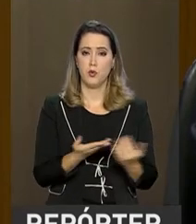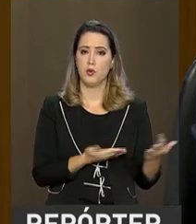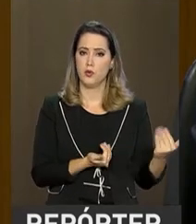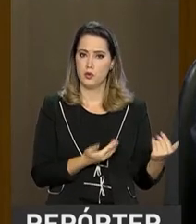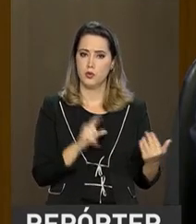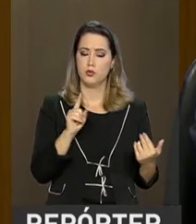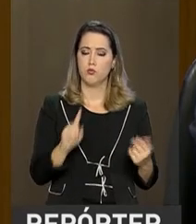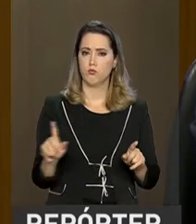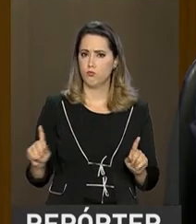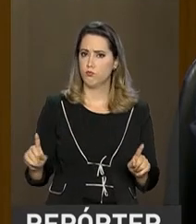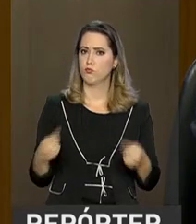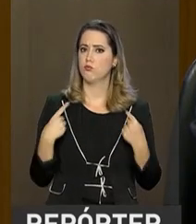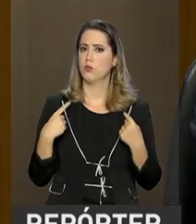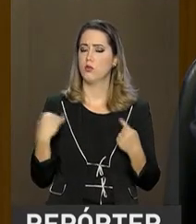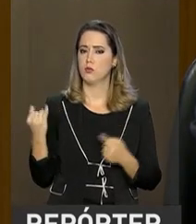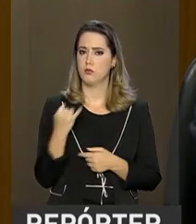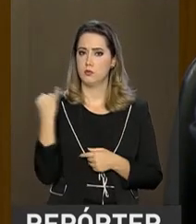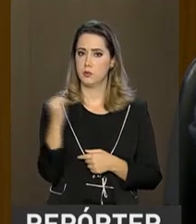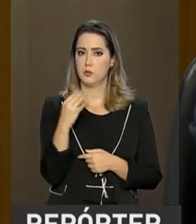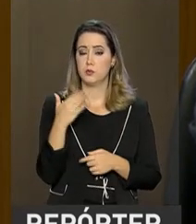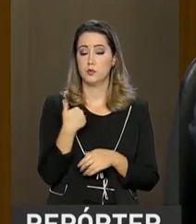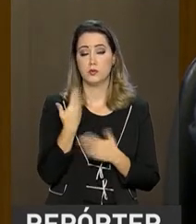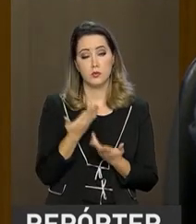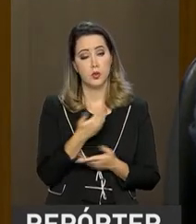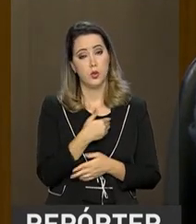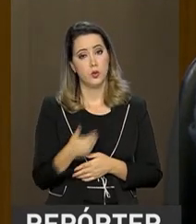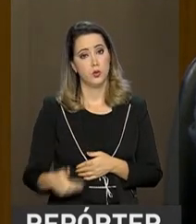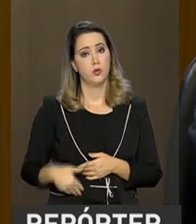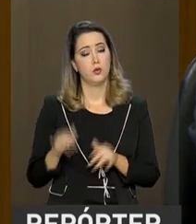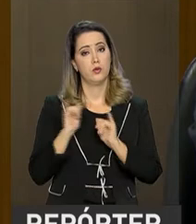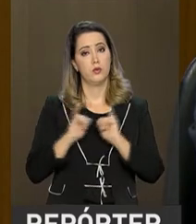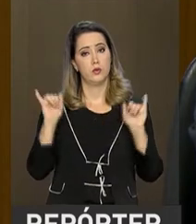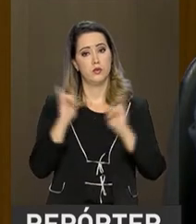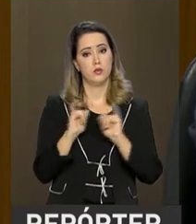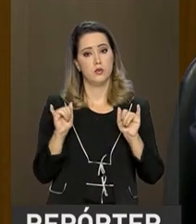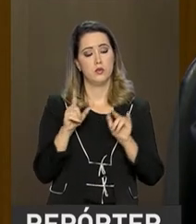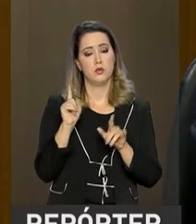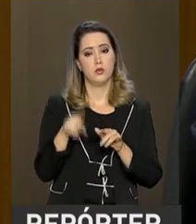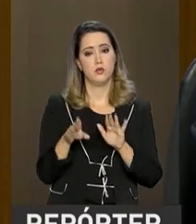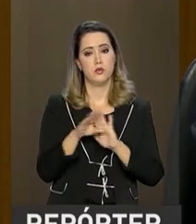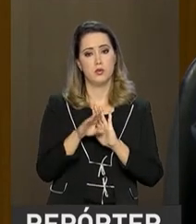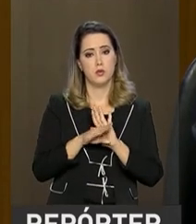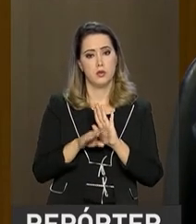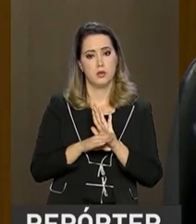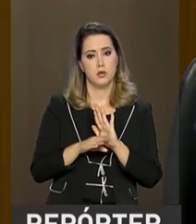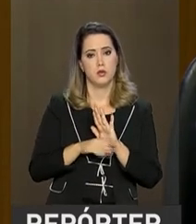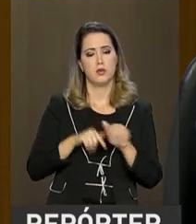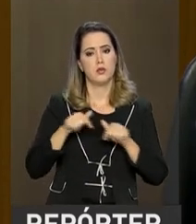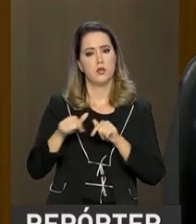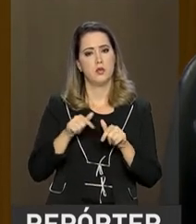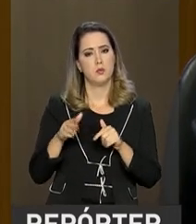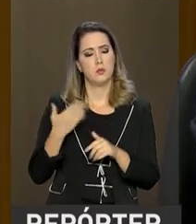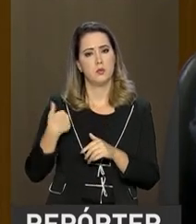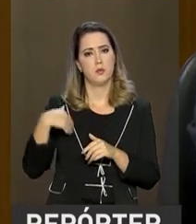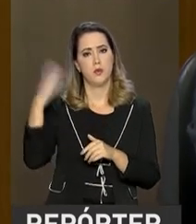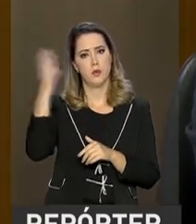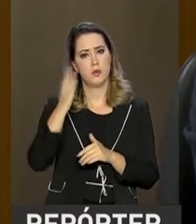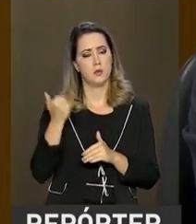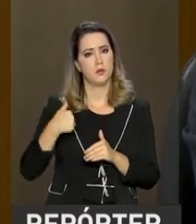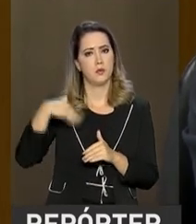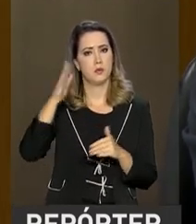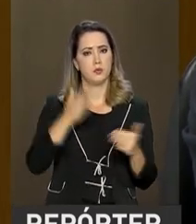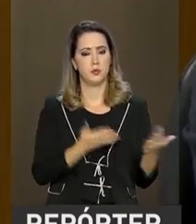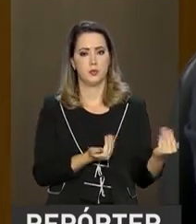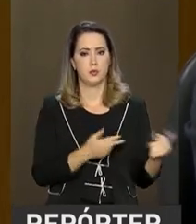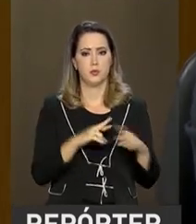desafio enorme e para isso o governo lançou o pacote de ações chamado brasil uma jovem que reúne